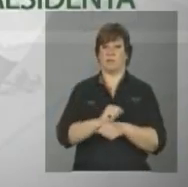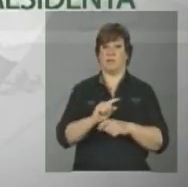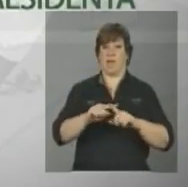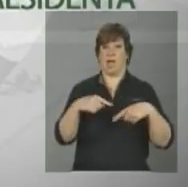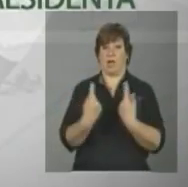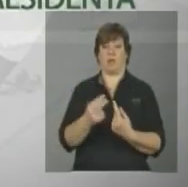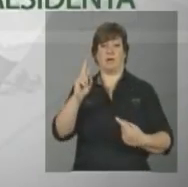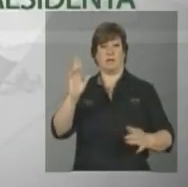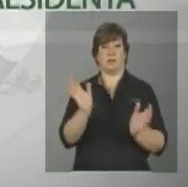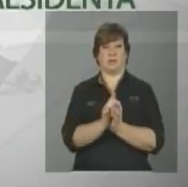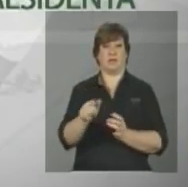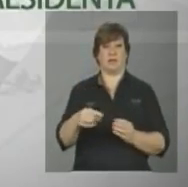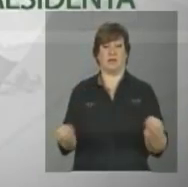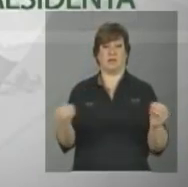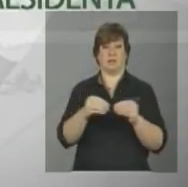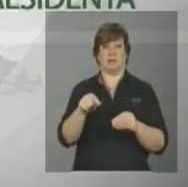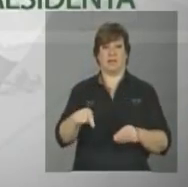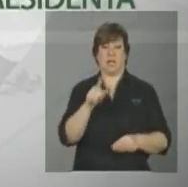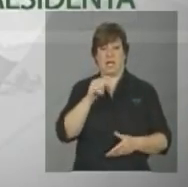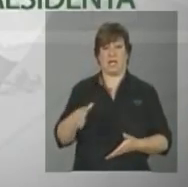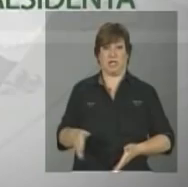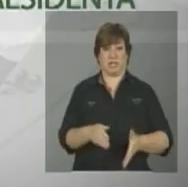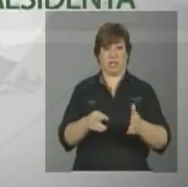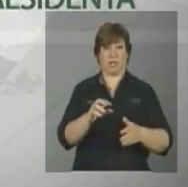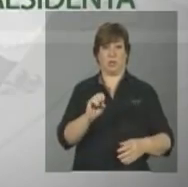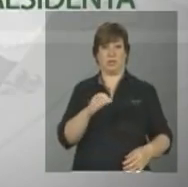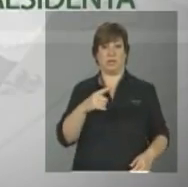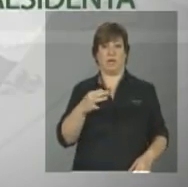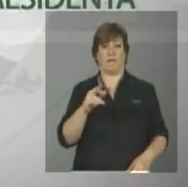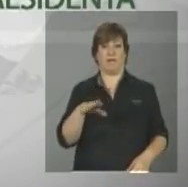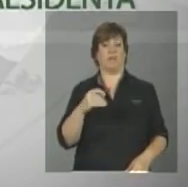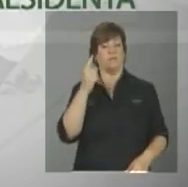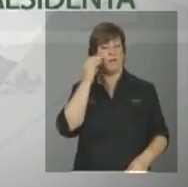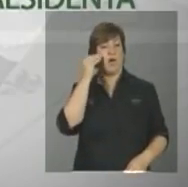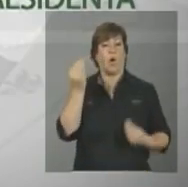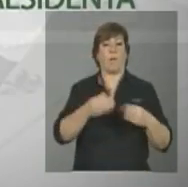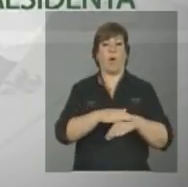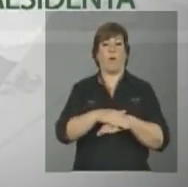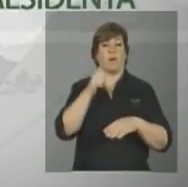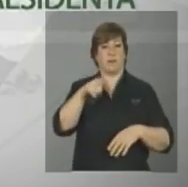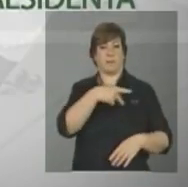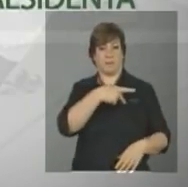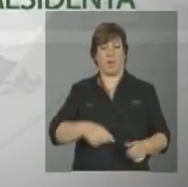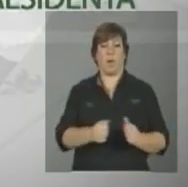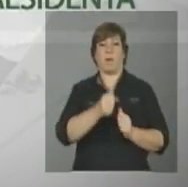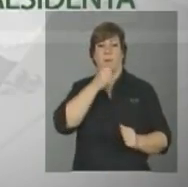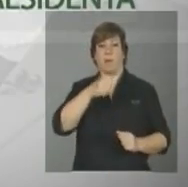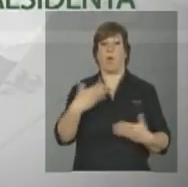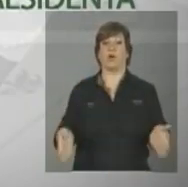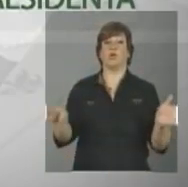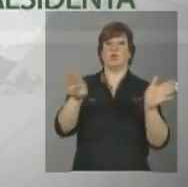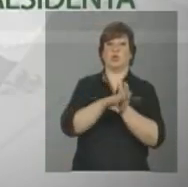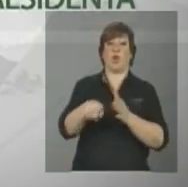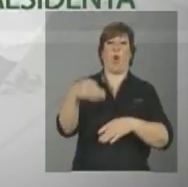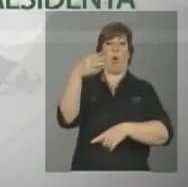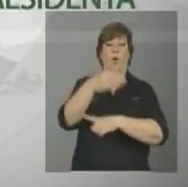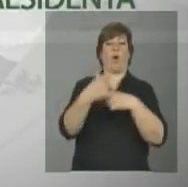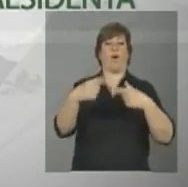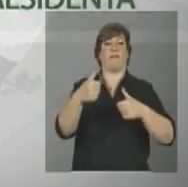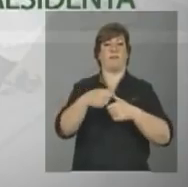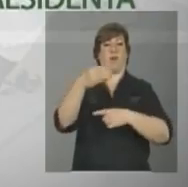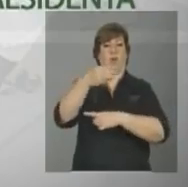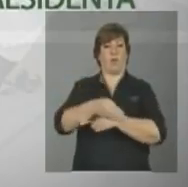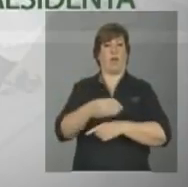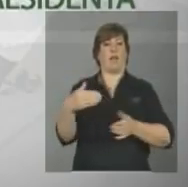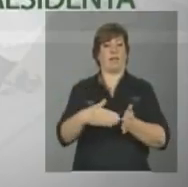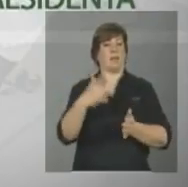os responsáveis pela integração do Rio São Francisco. Reveja a conversa da presidenta com a imprensa ao chegar ao hotel, onde ficará